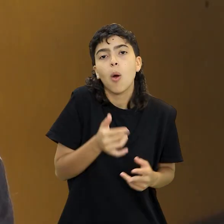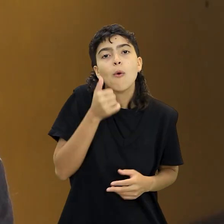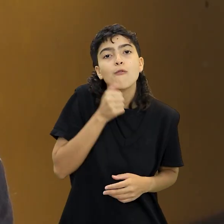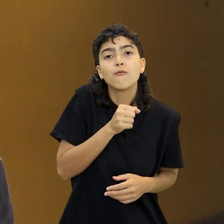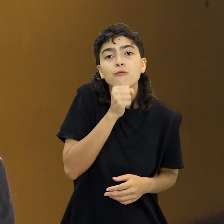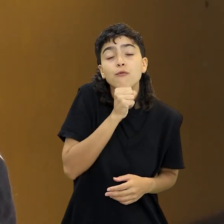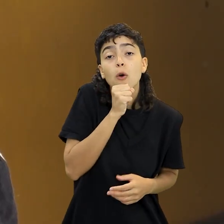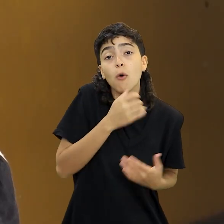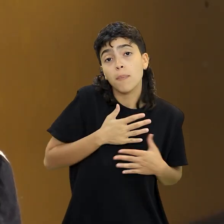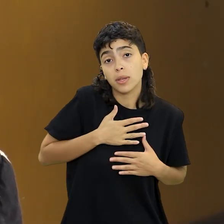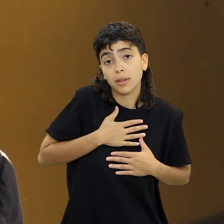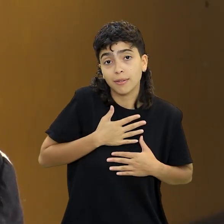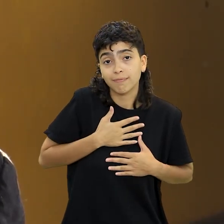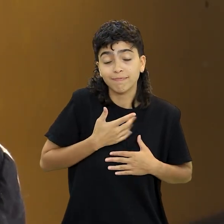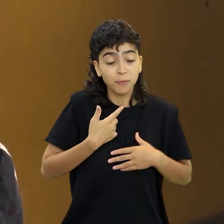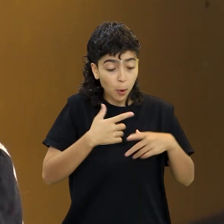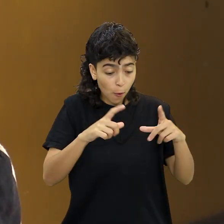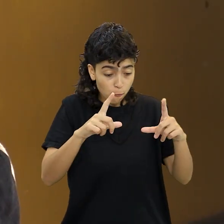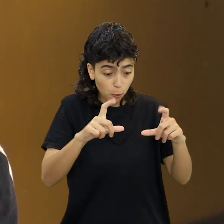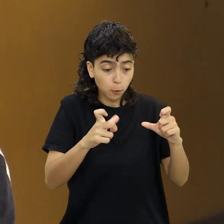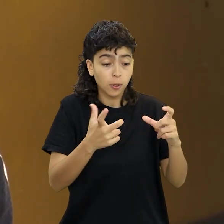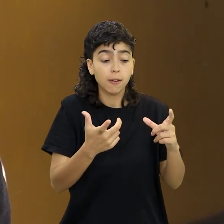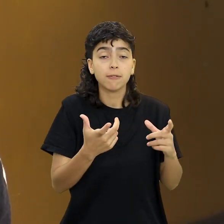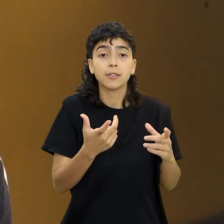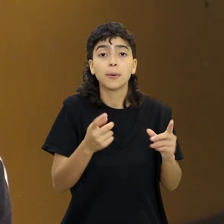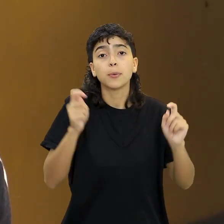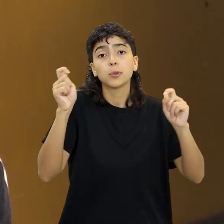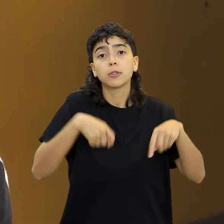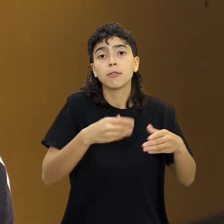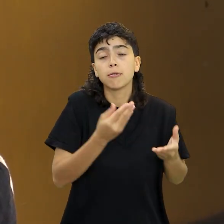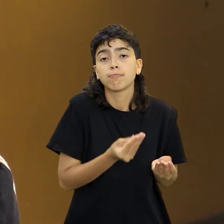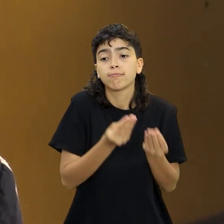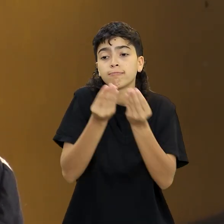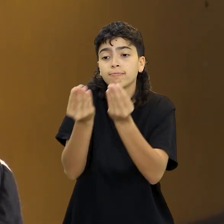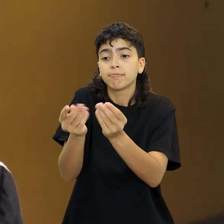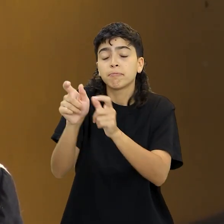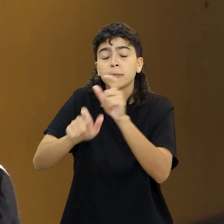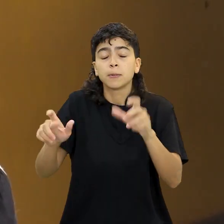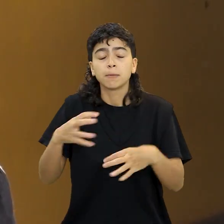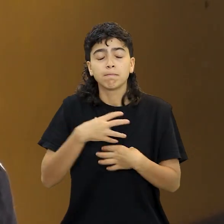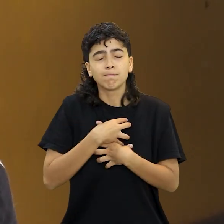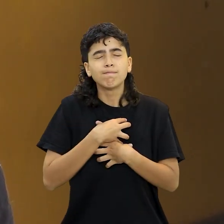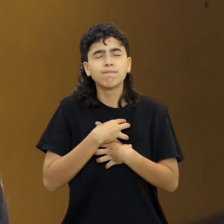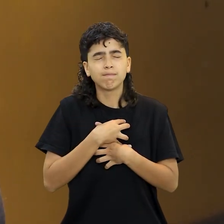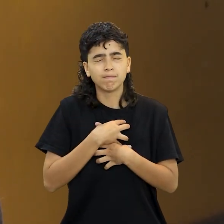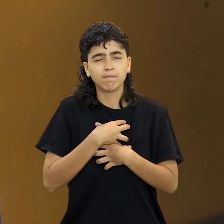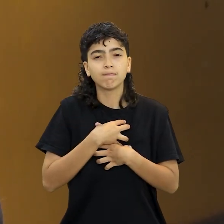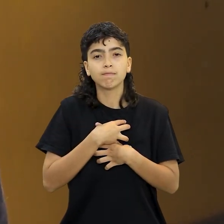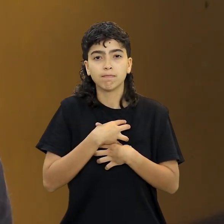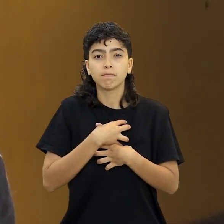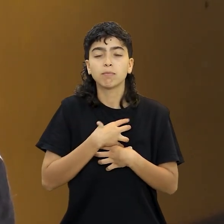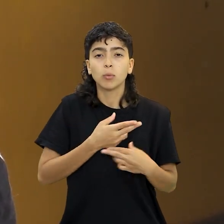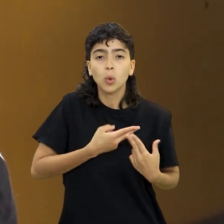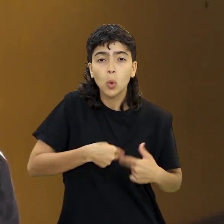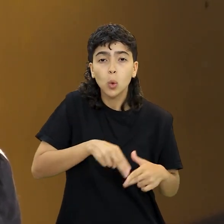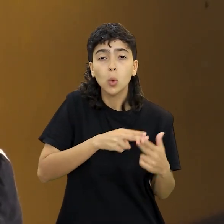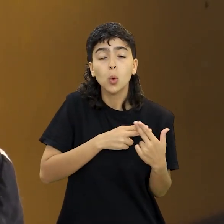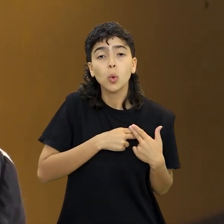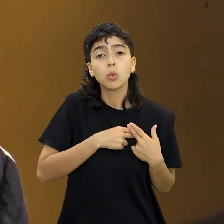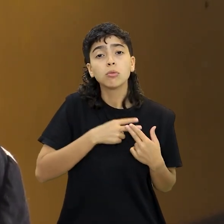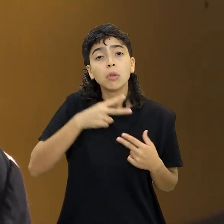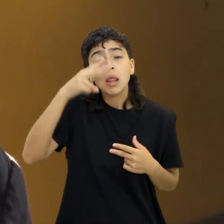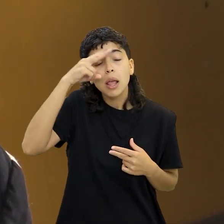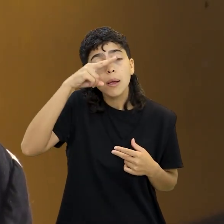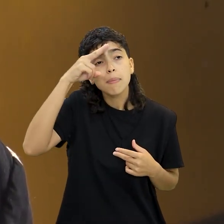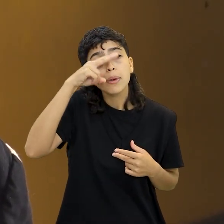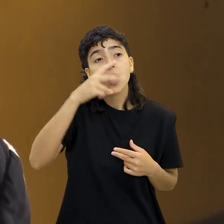é uma fotografia que vai contribuir com o luto dos familiares. É uma fotografia para você lembrar do ente querido